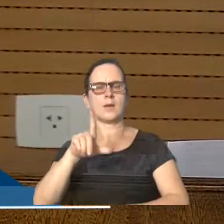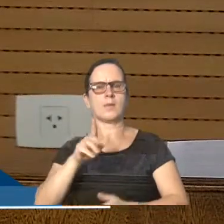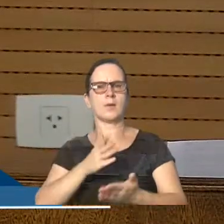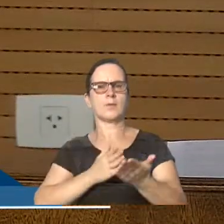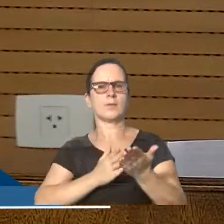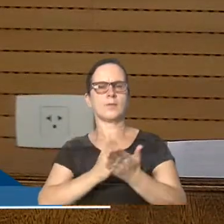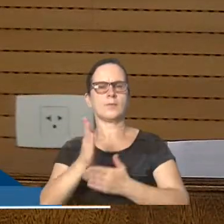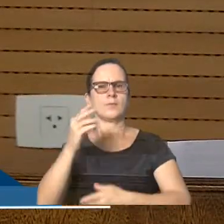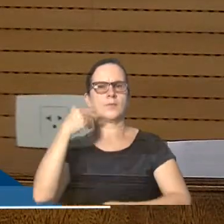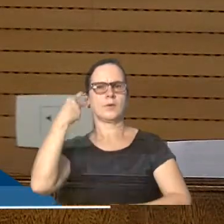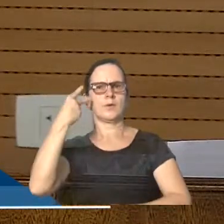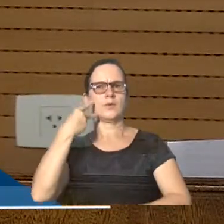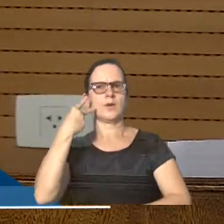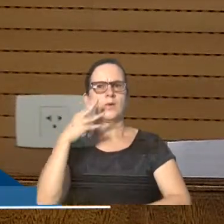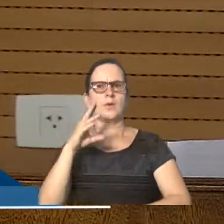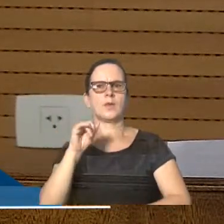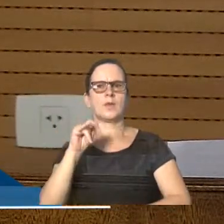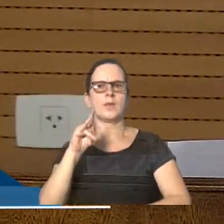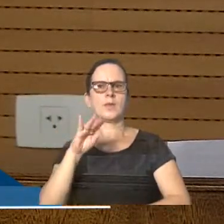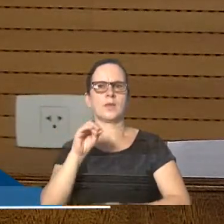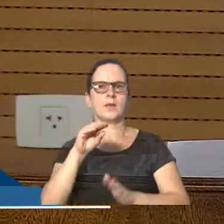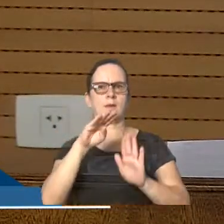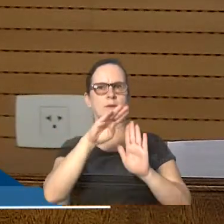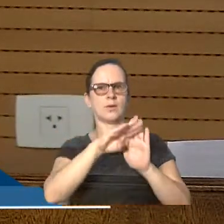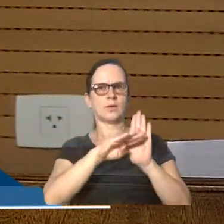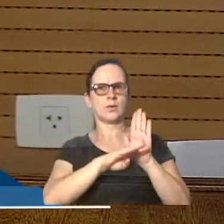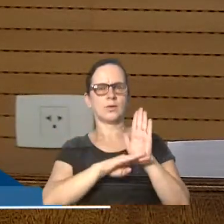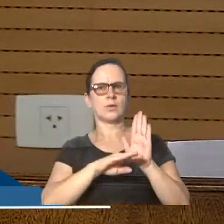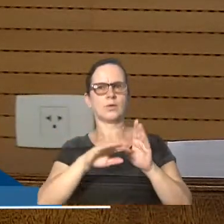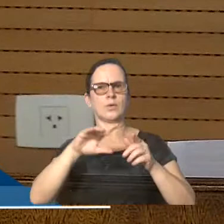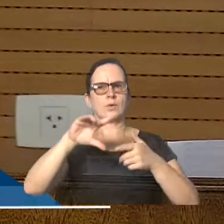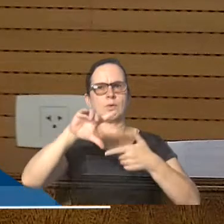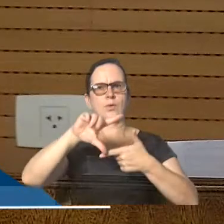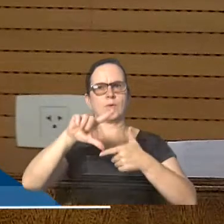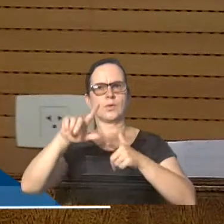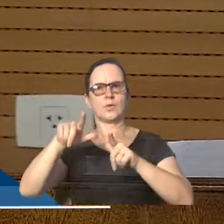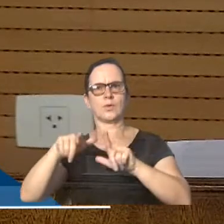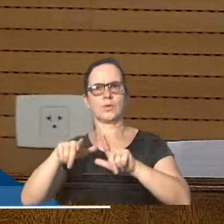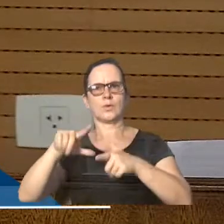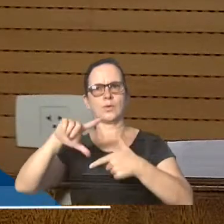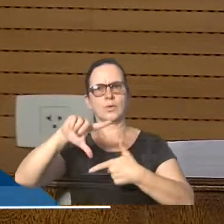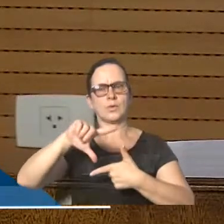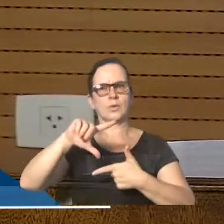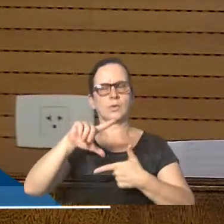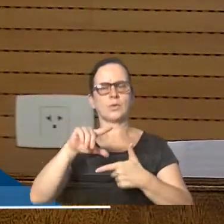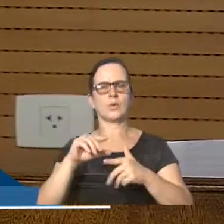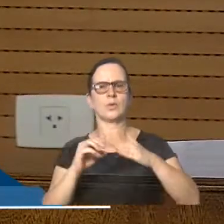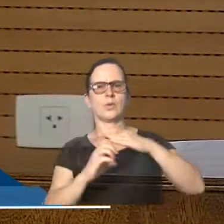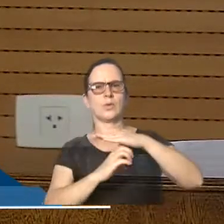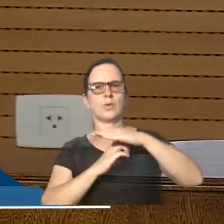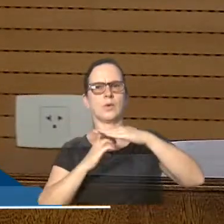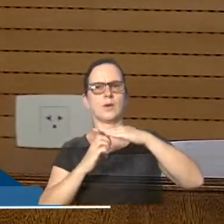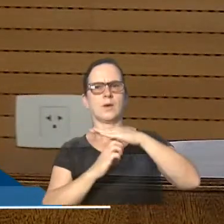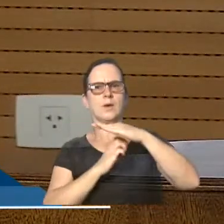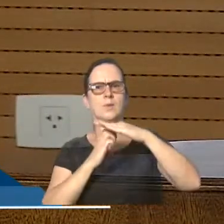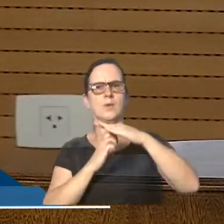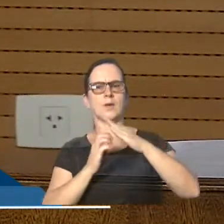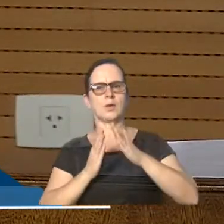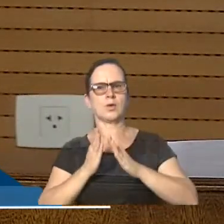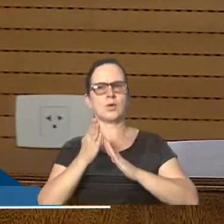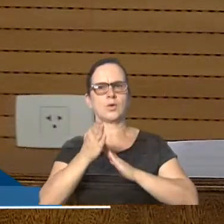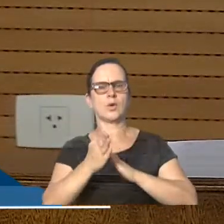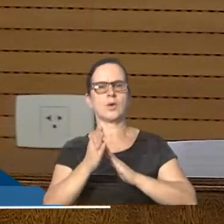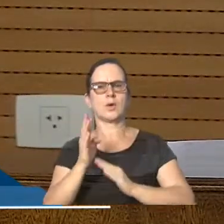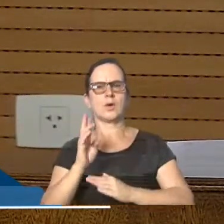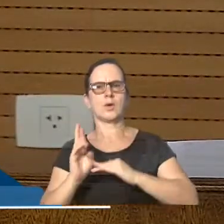Santana, Sérgio Calçado. Manutenção no sextavado da Avenida Henri Borne, em frente à empresa Neocar, sentido rodoviária.